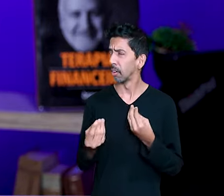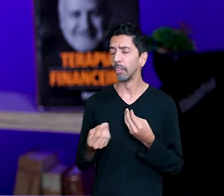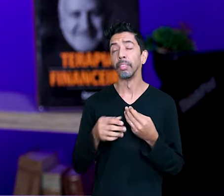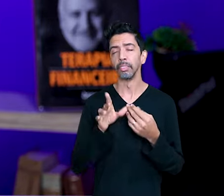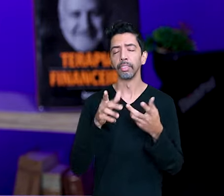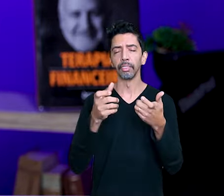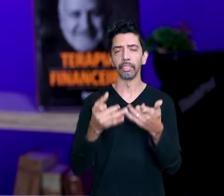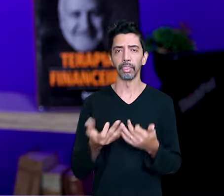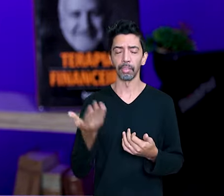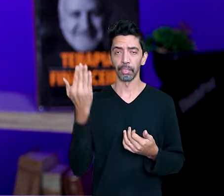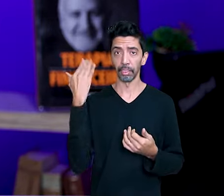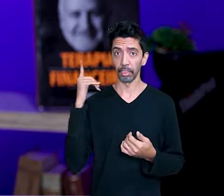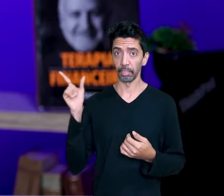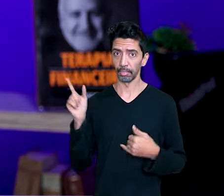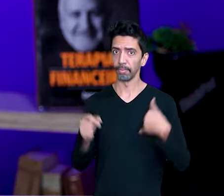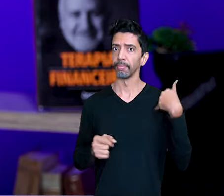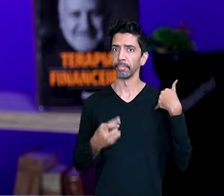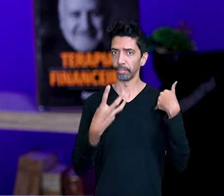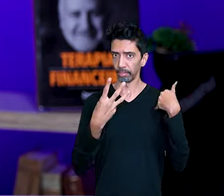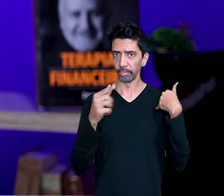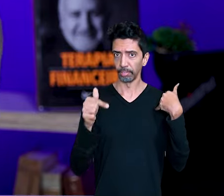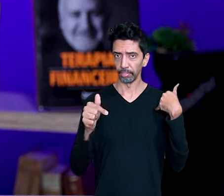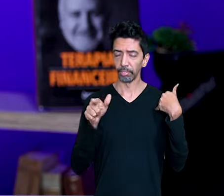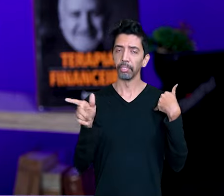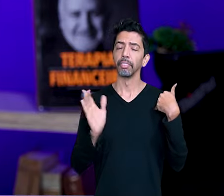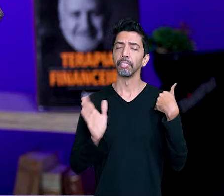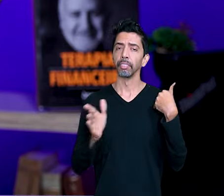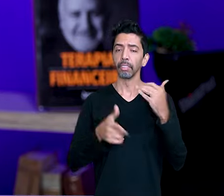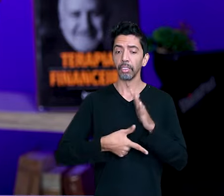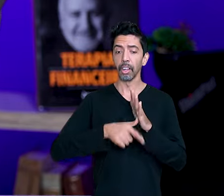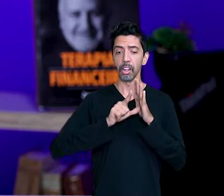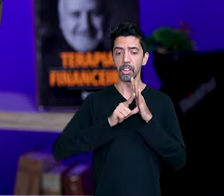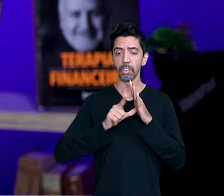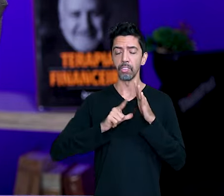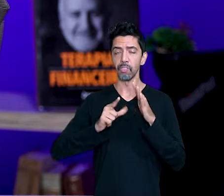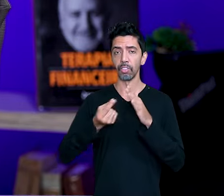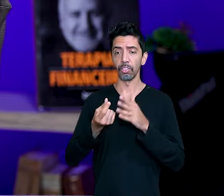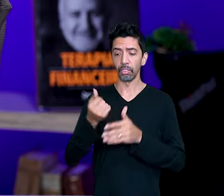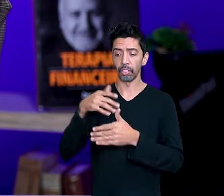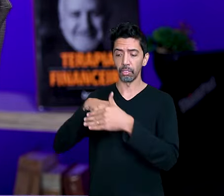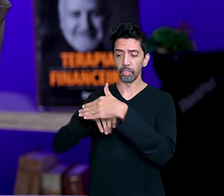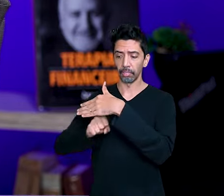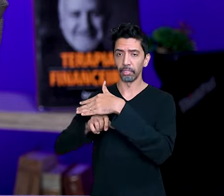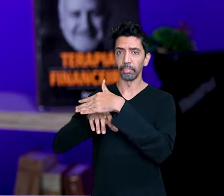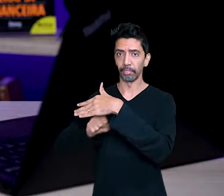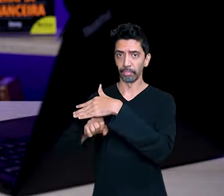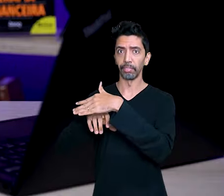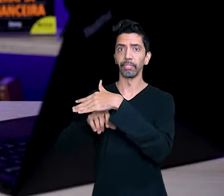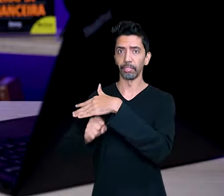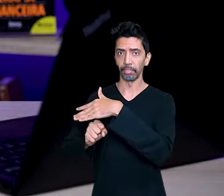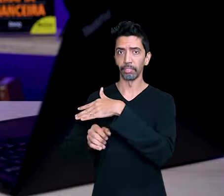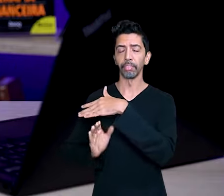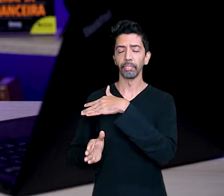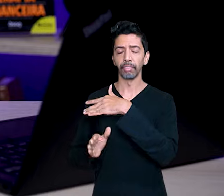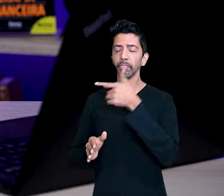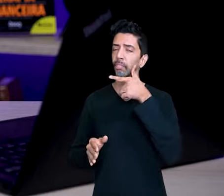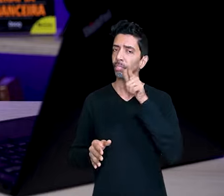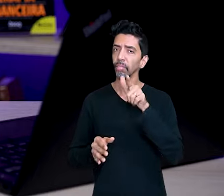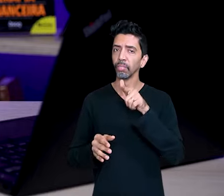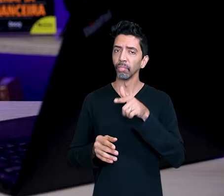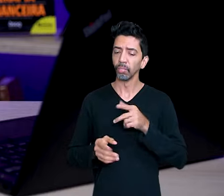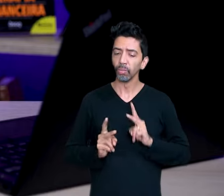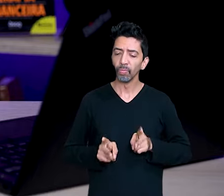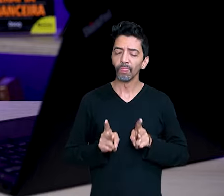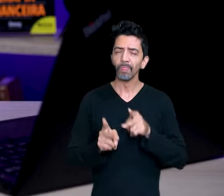37 anos de idade, eu já tinha reservas suficiente para manter a minha vida para o resto dela.